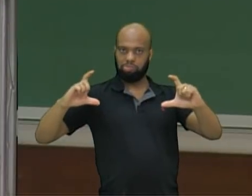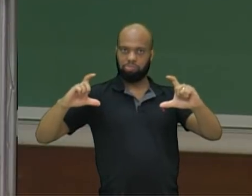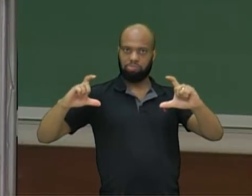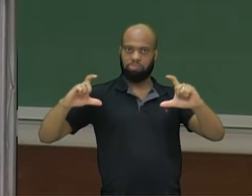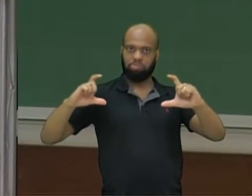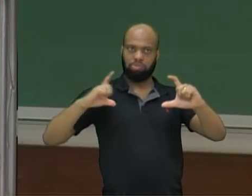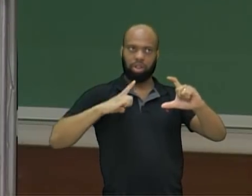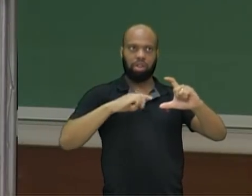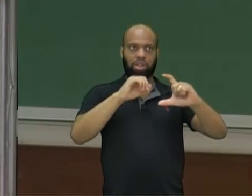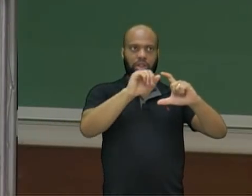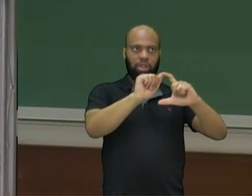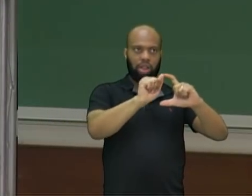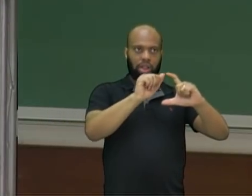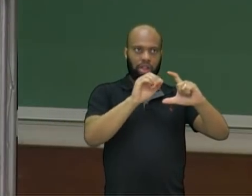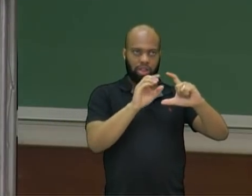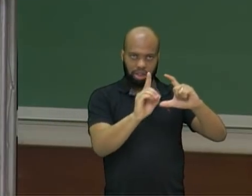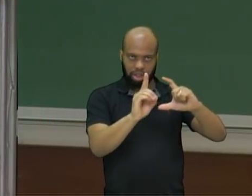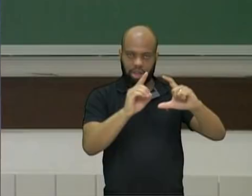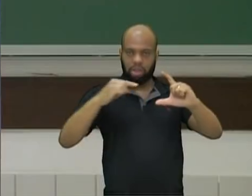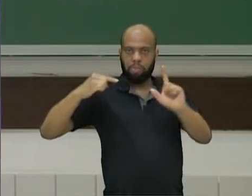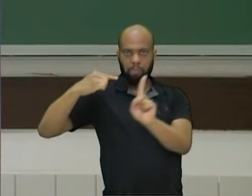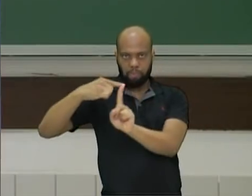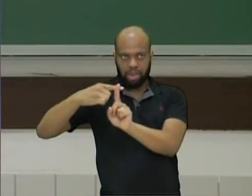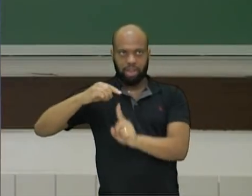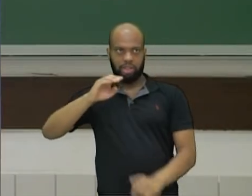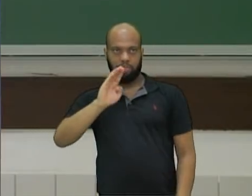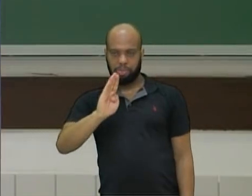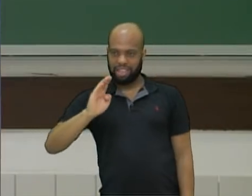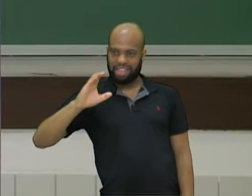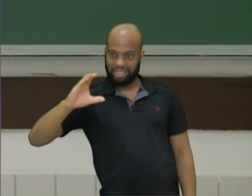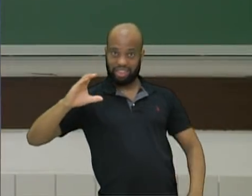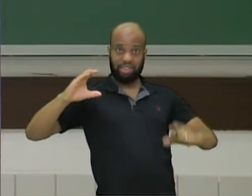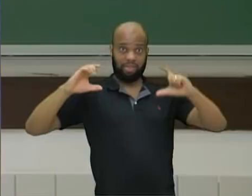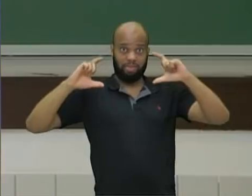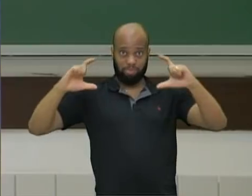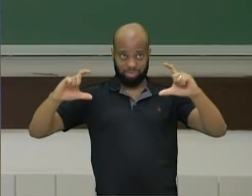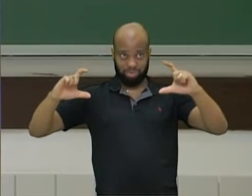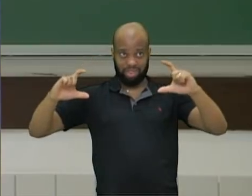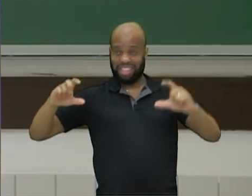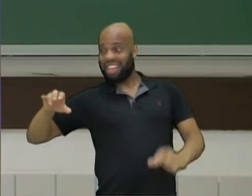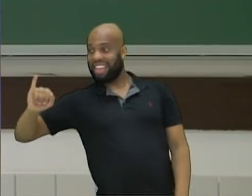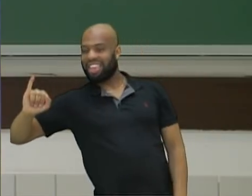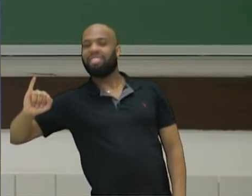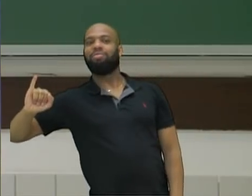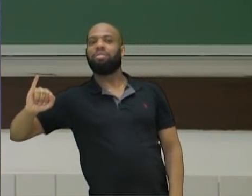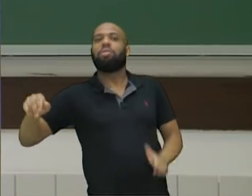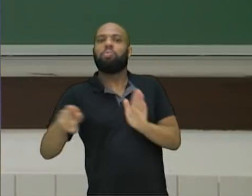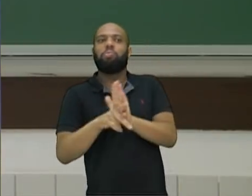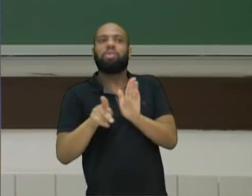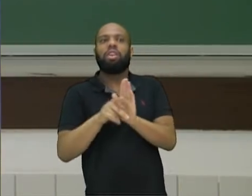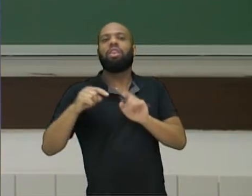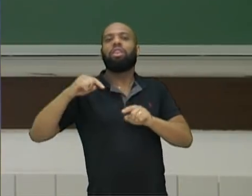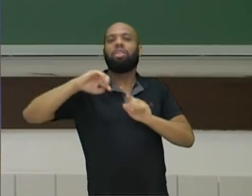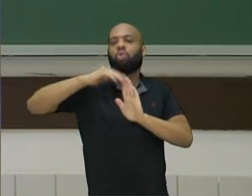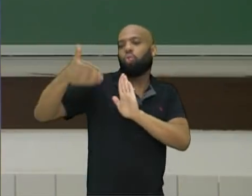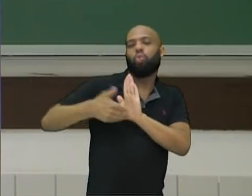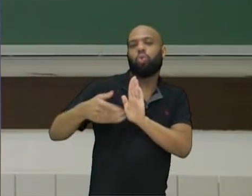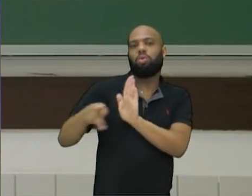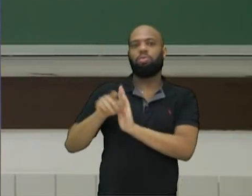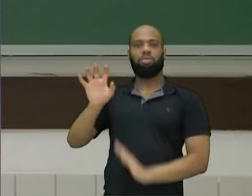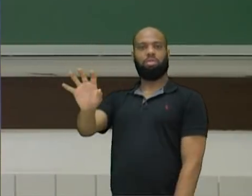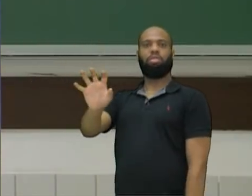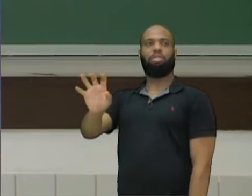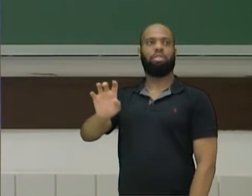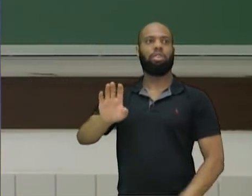I, por isso essa é a parte imaginária. Não se esqueçam que parte real e parte imaginária são